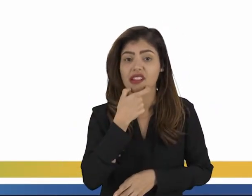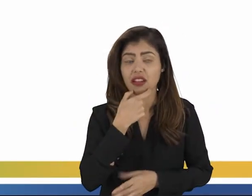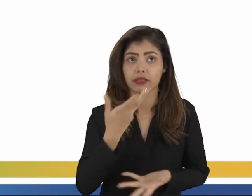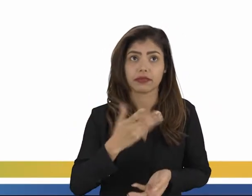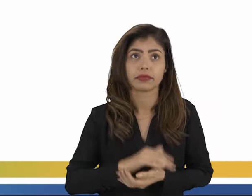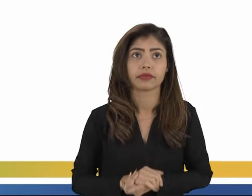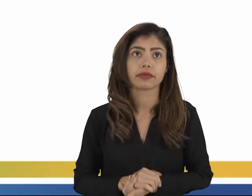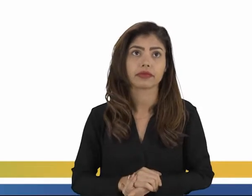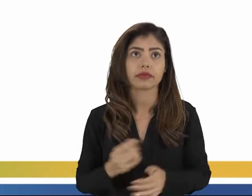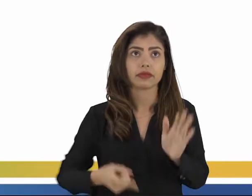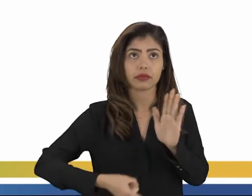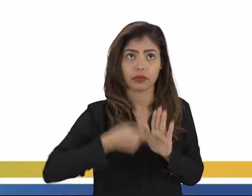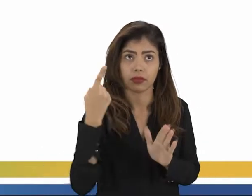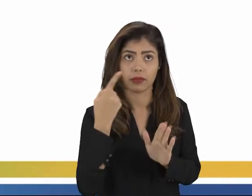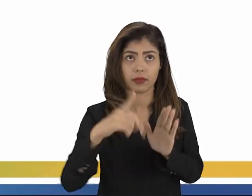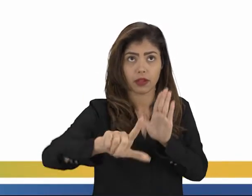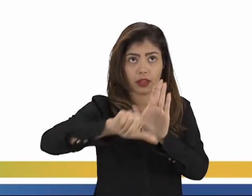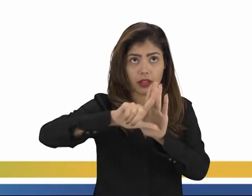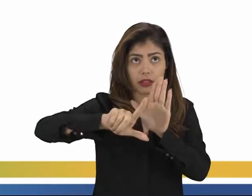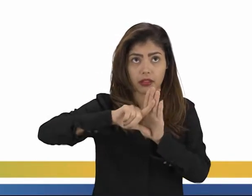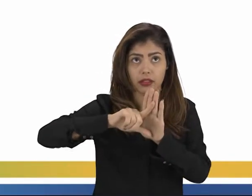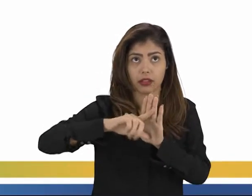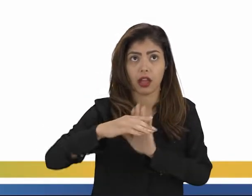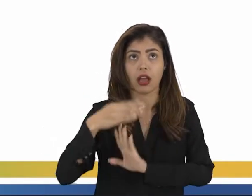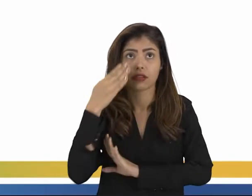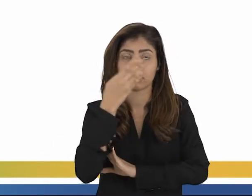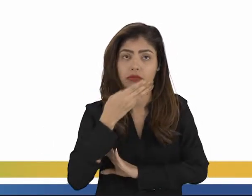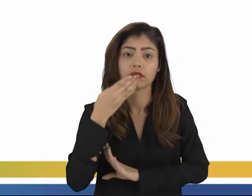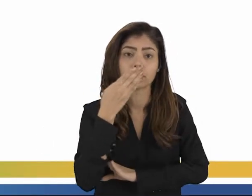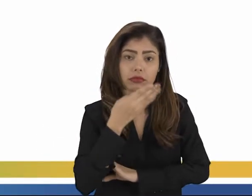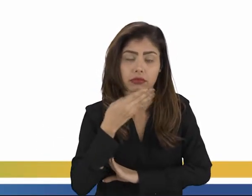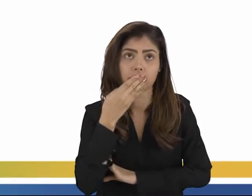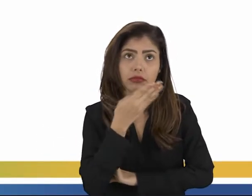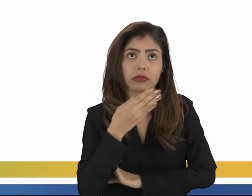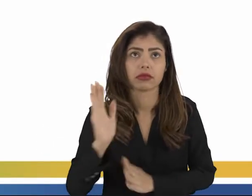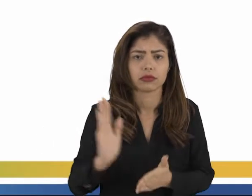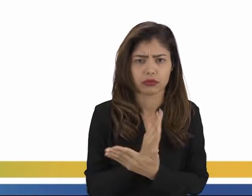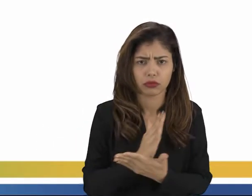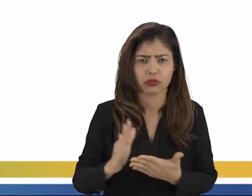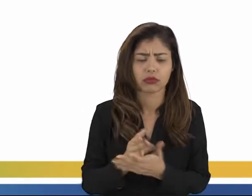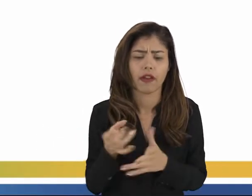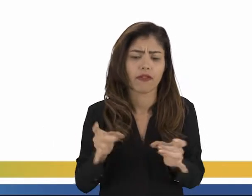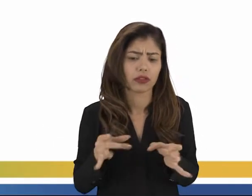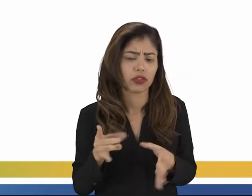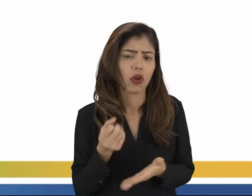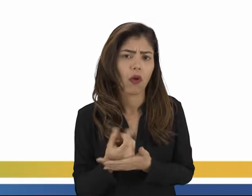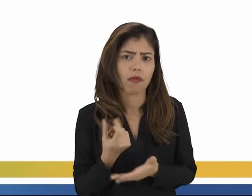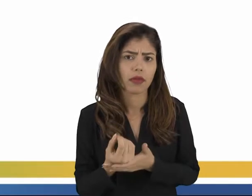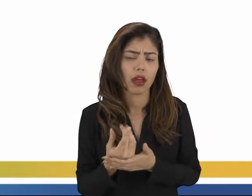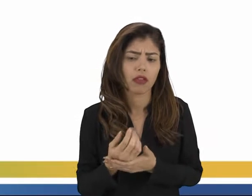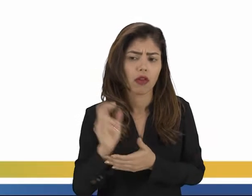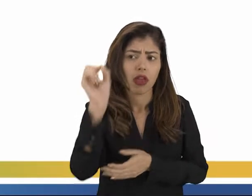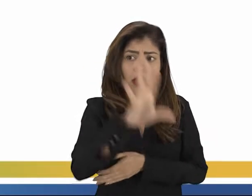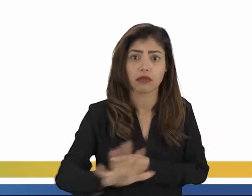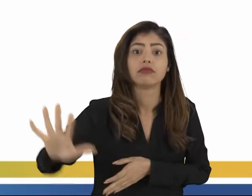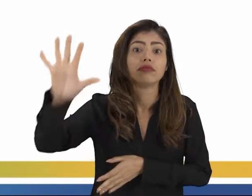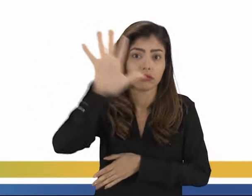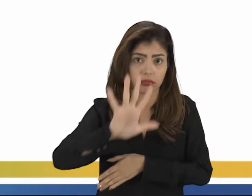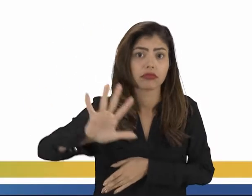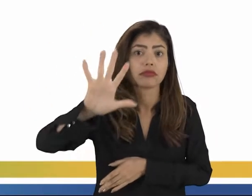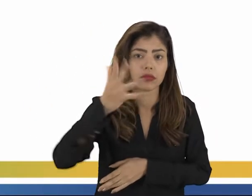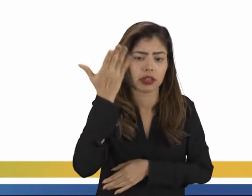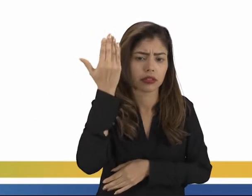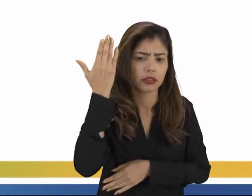Primeiramente temos aí a lei do açúcar, né? Esse açúcar ele era algo que era muito vendido e comprado entre as regiões